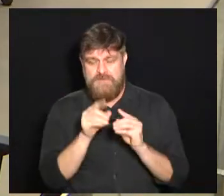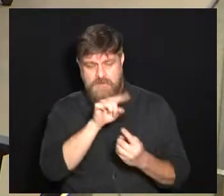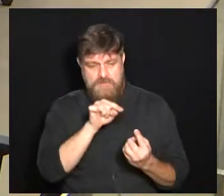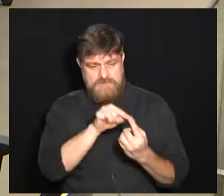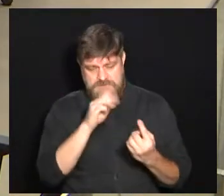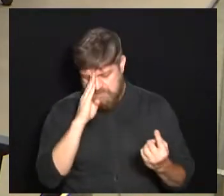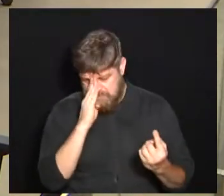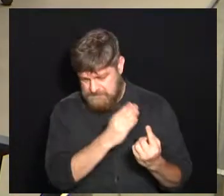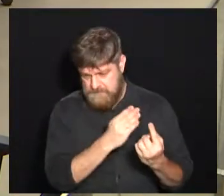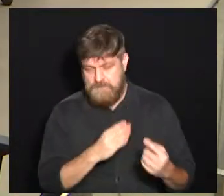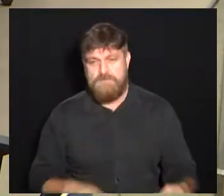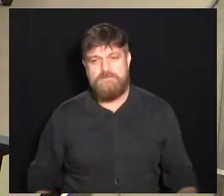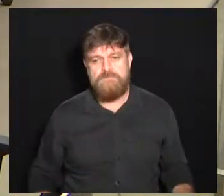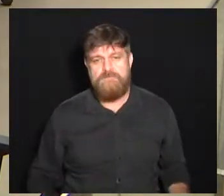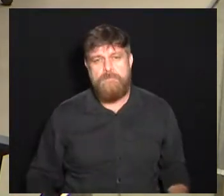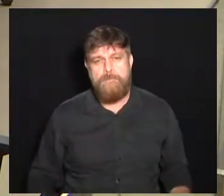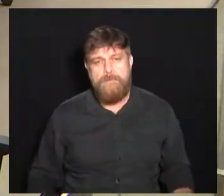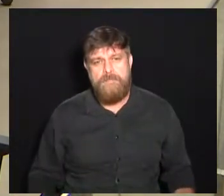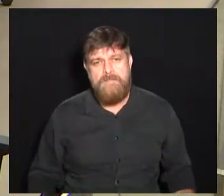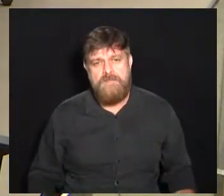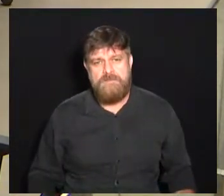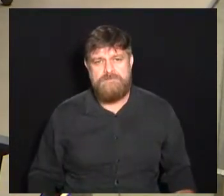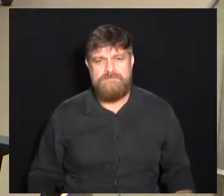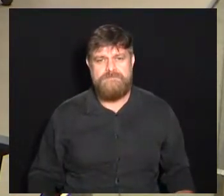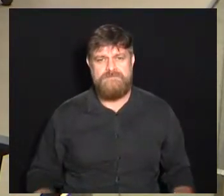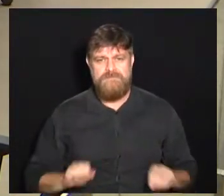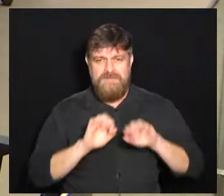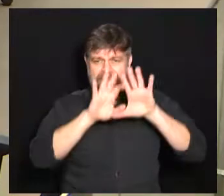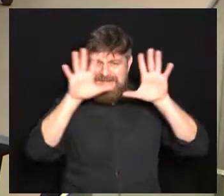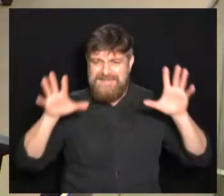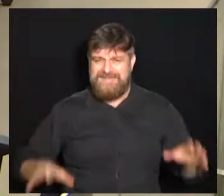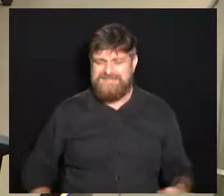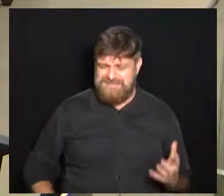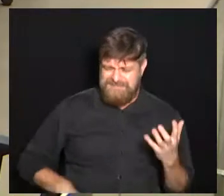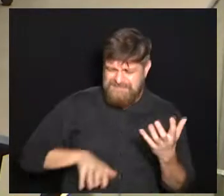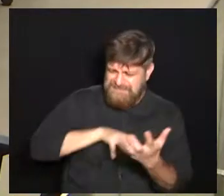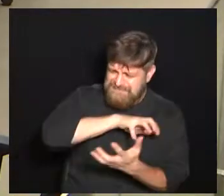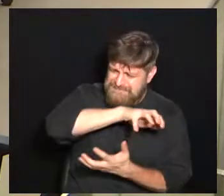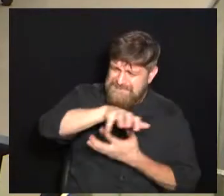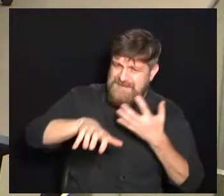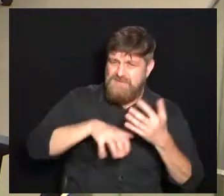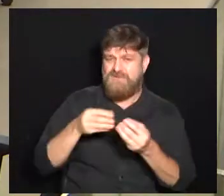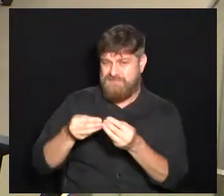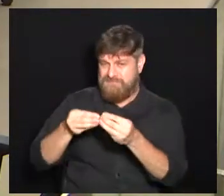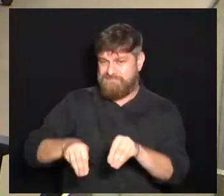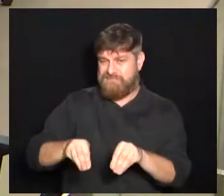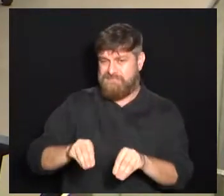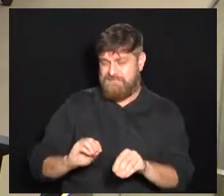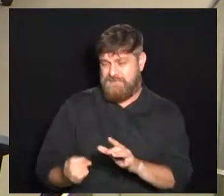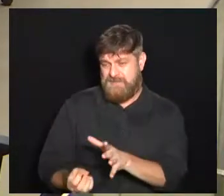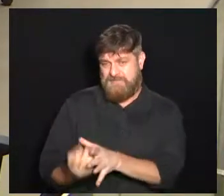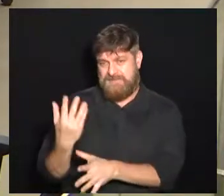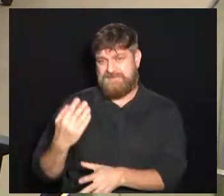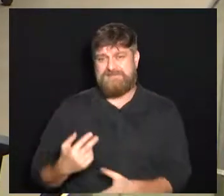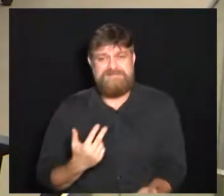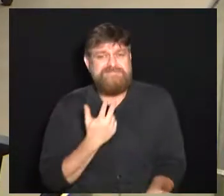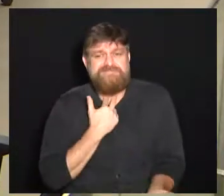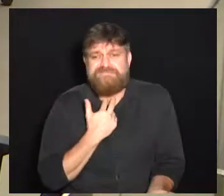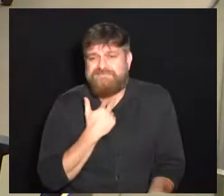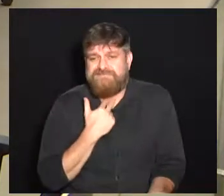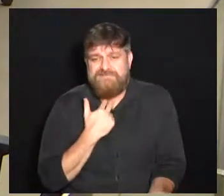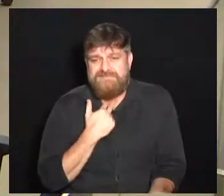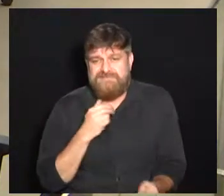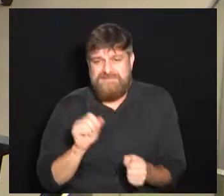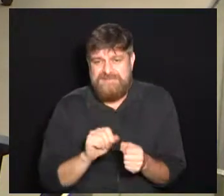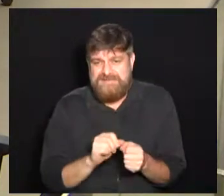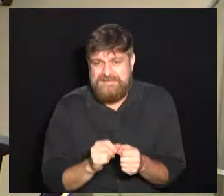objetivo. É claro que os transtornos e o prejuízo causado, você não consegue